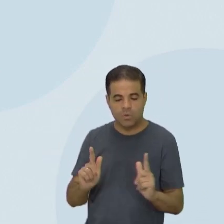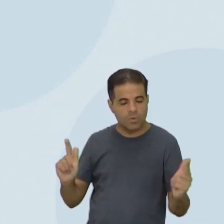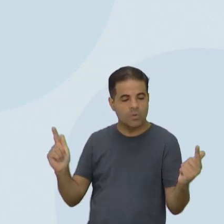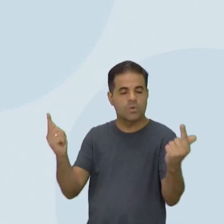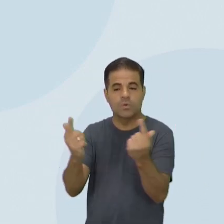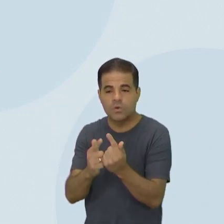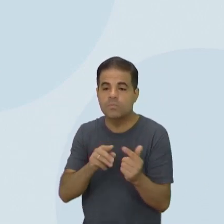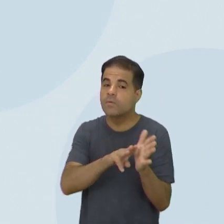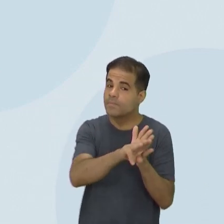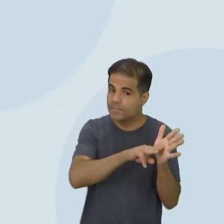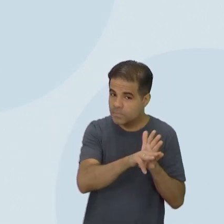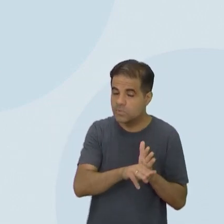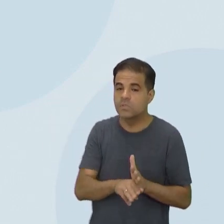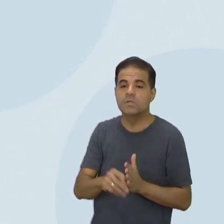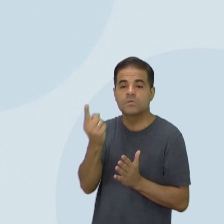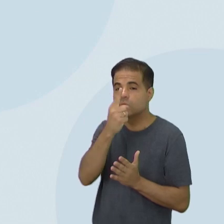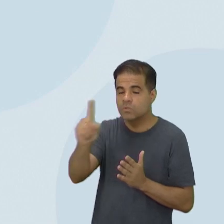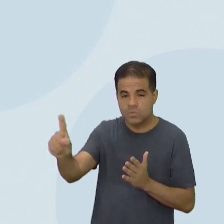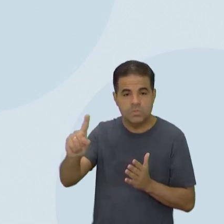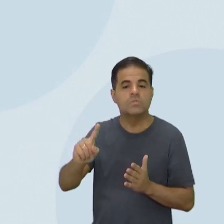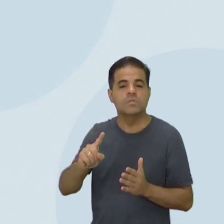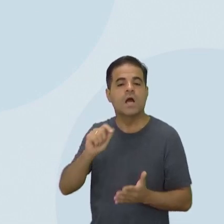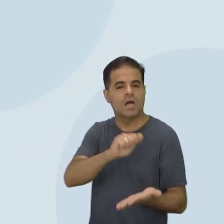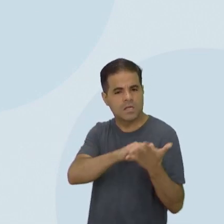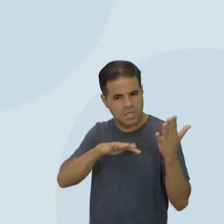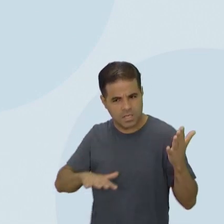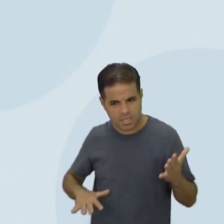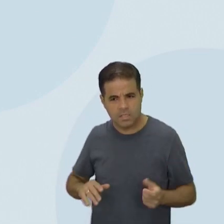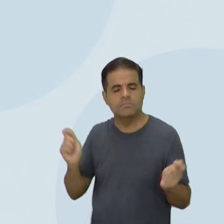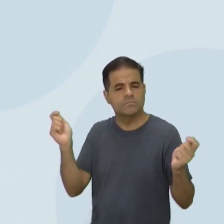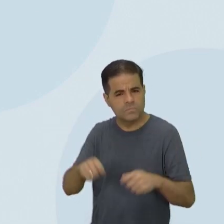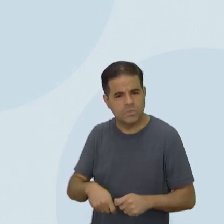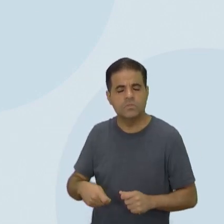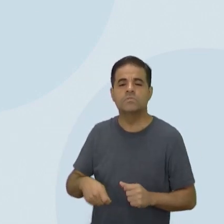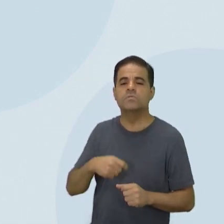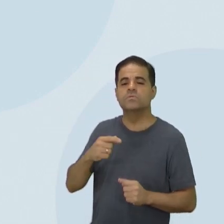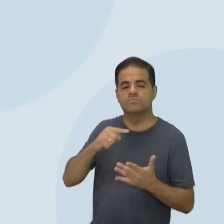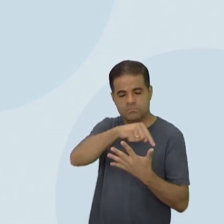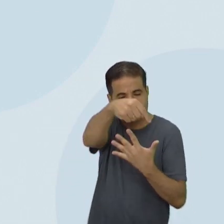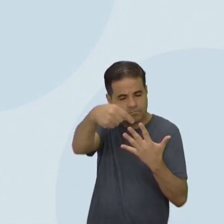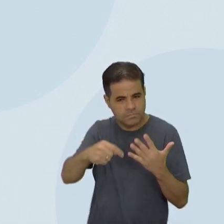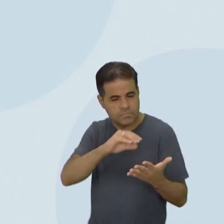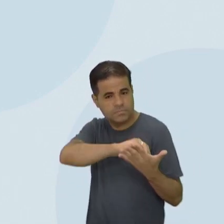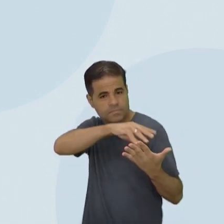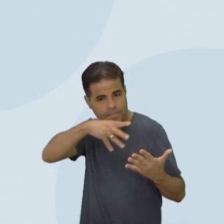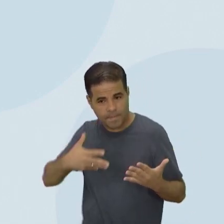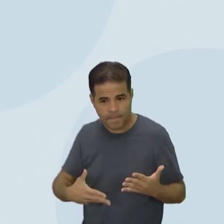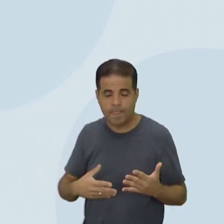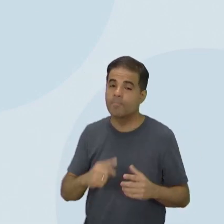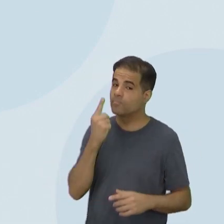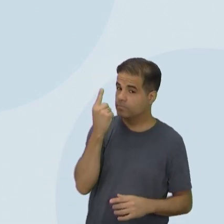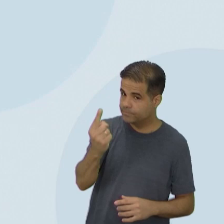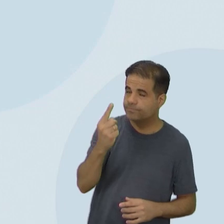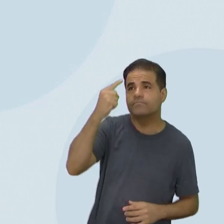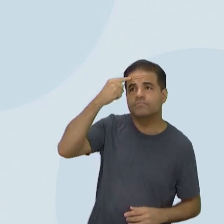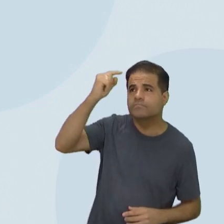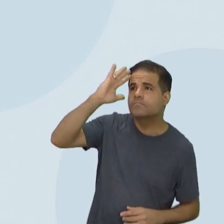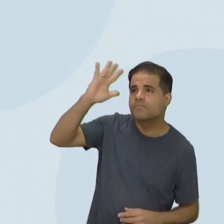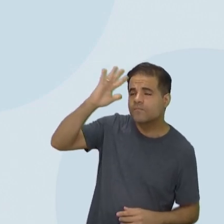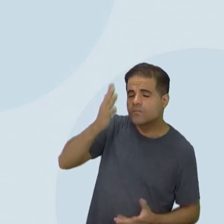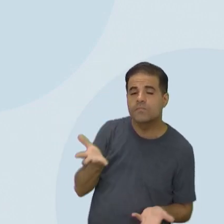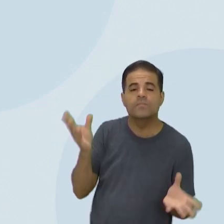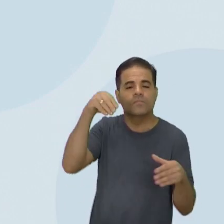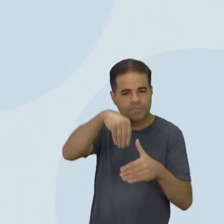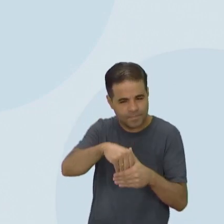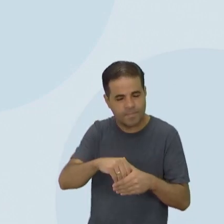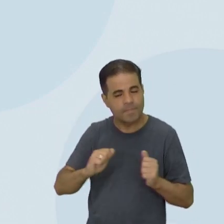uma metodologia e monte uma atividade com base nos componentes da unidade curricular 1, pensando na integração